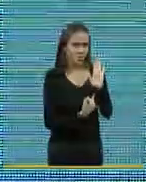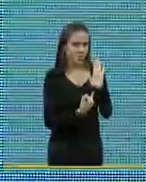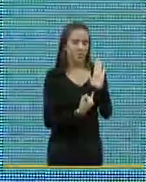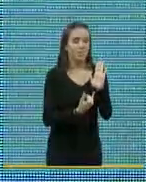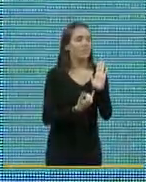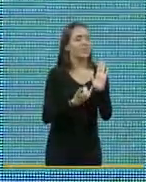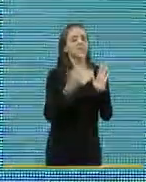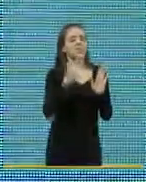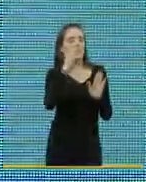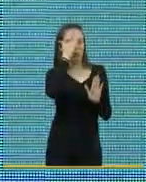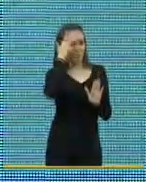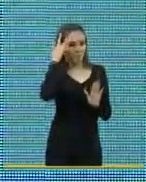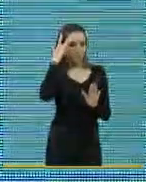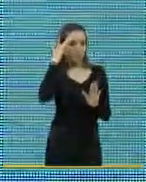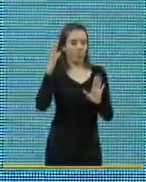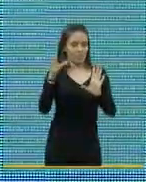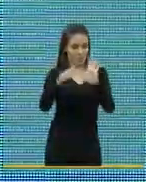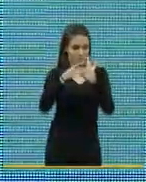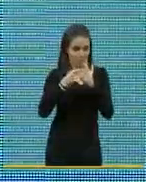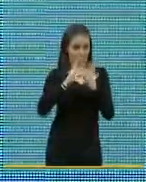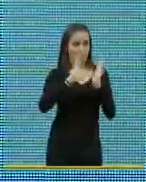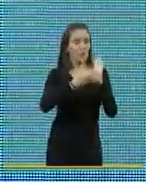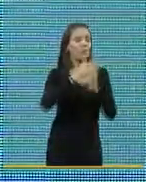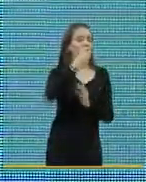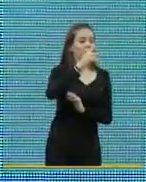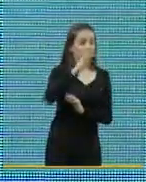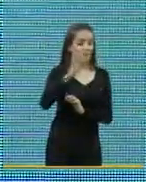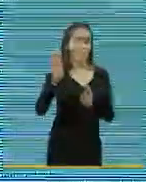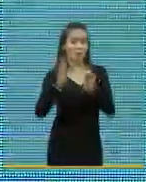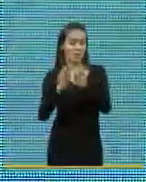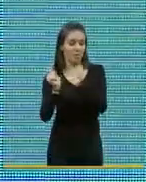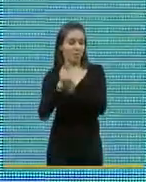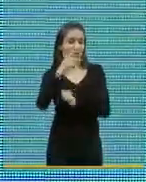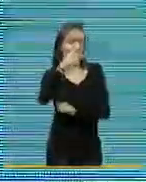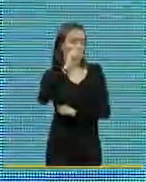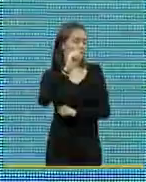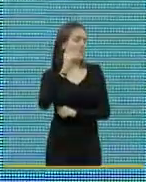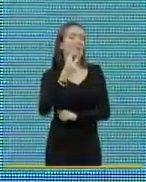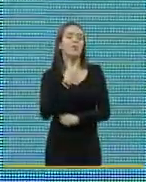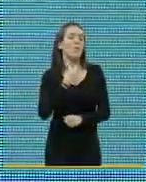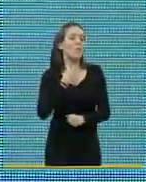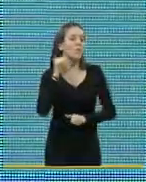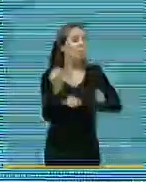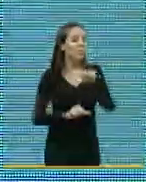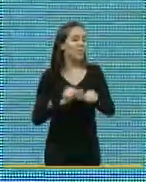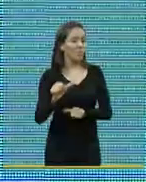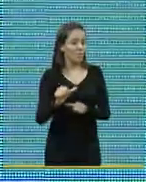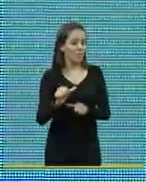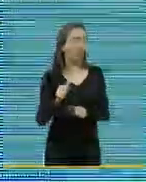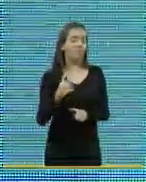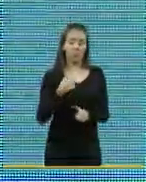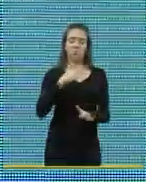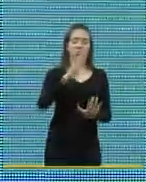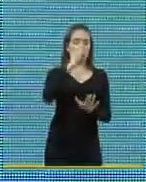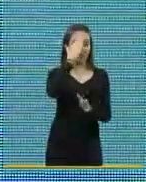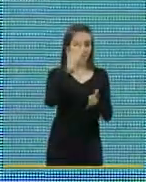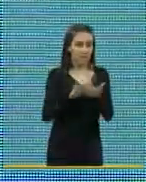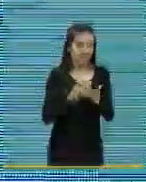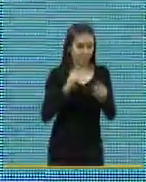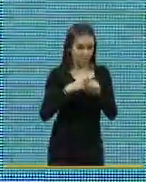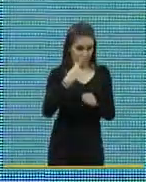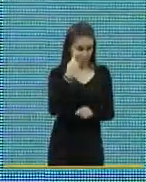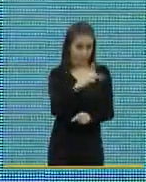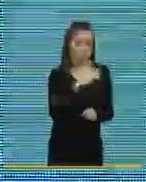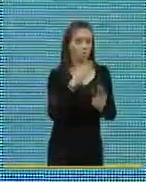infelizmente o grande pacto do pt com o psdb nunca permitiu mudar porque até compreensível porque se você adota essa